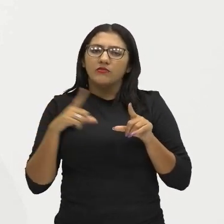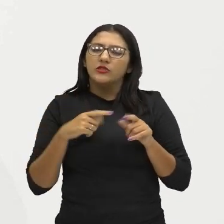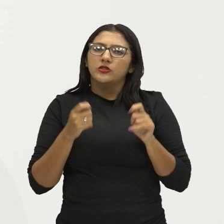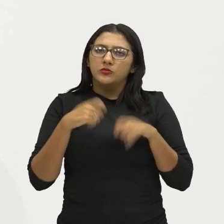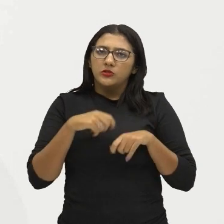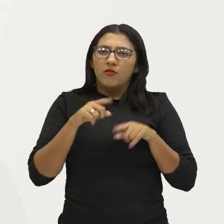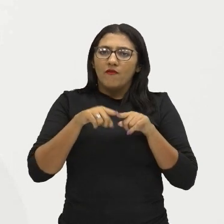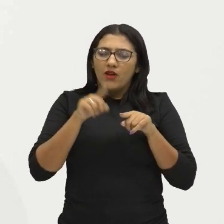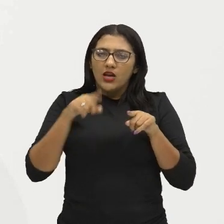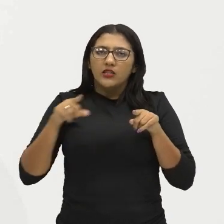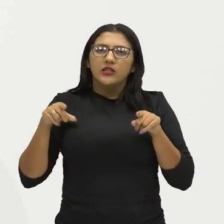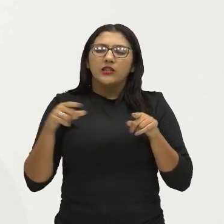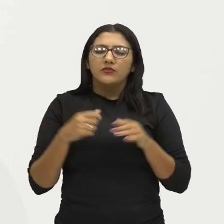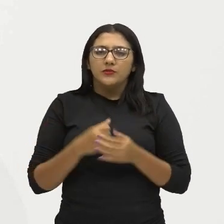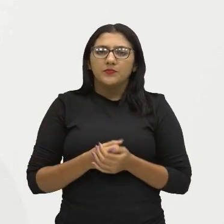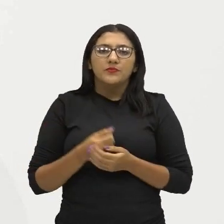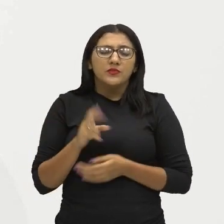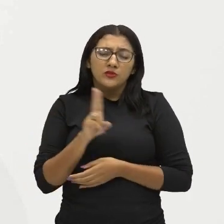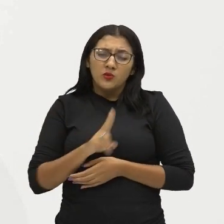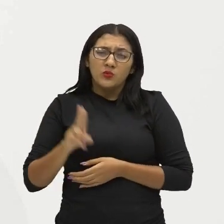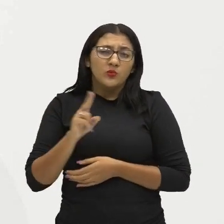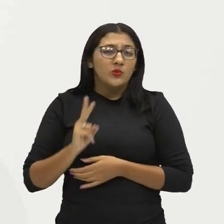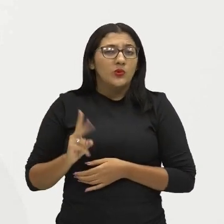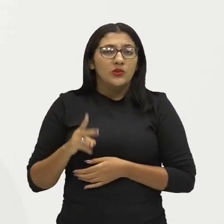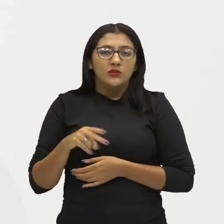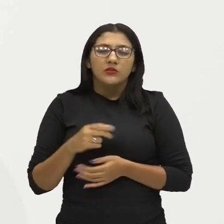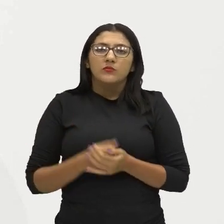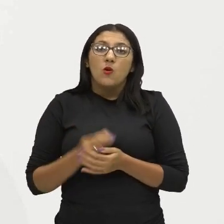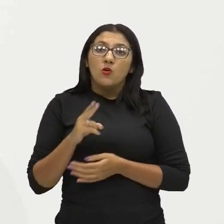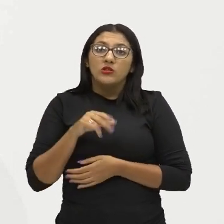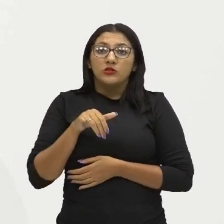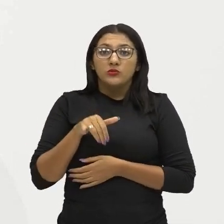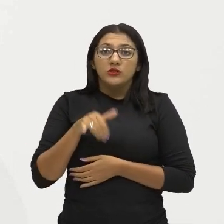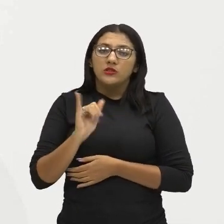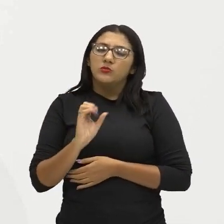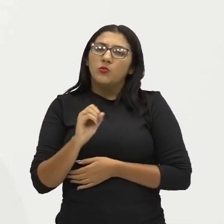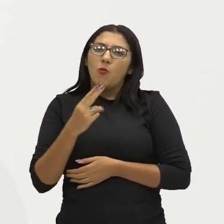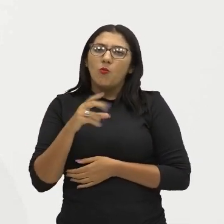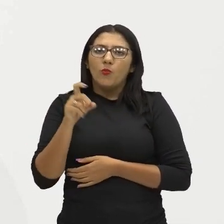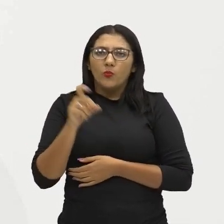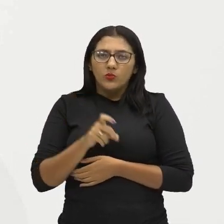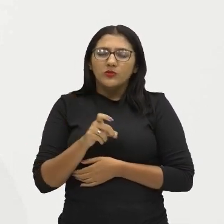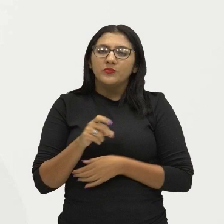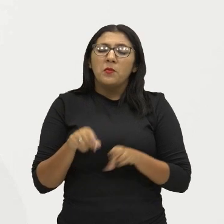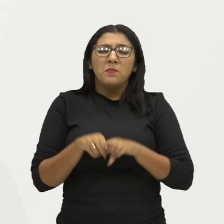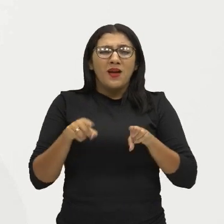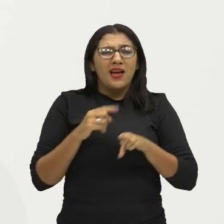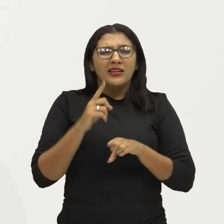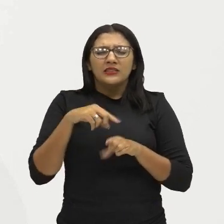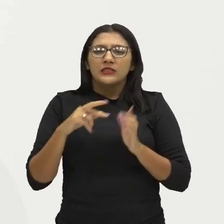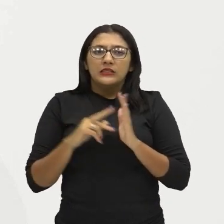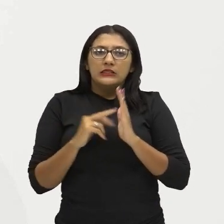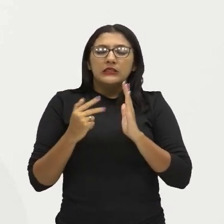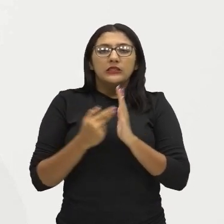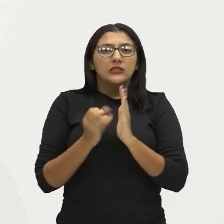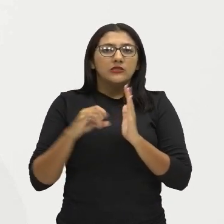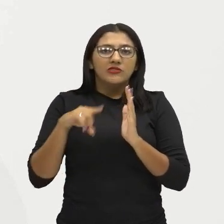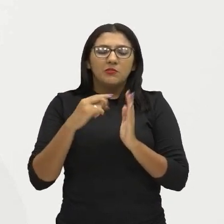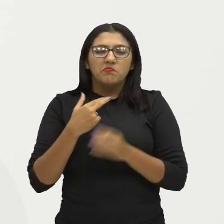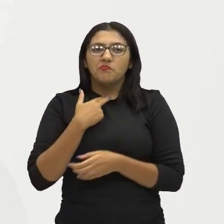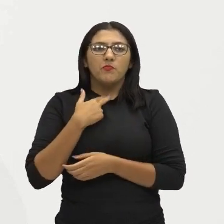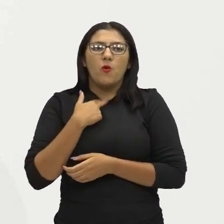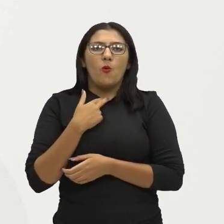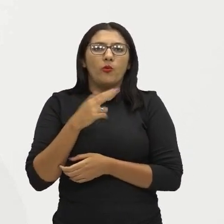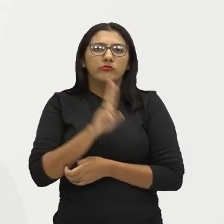de variáveis, as mais usadas é x e y. Mas isso não significa que você não possa